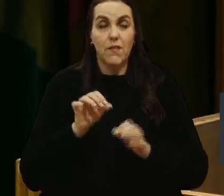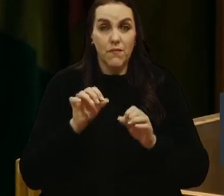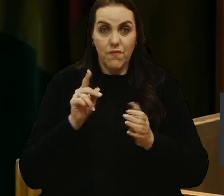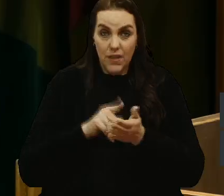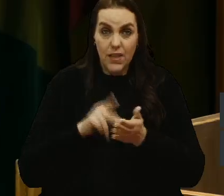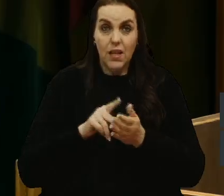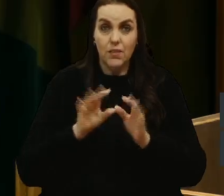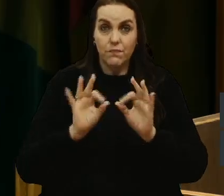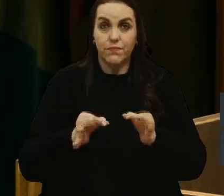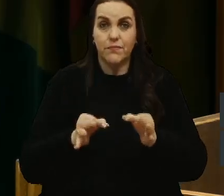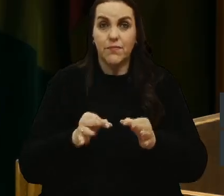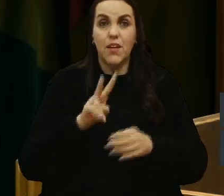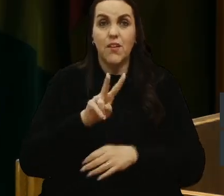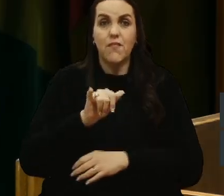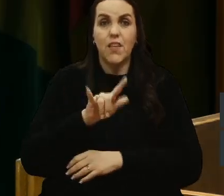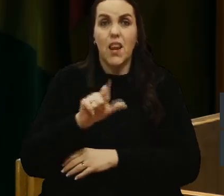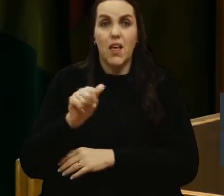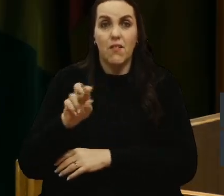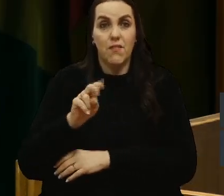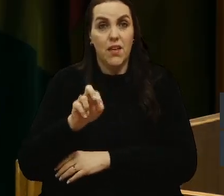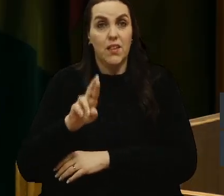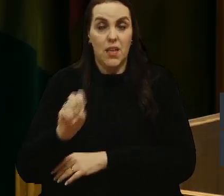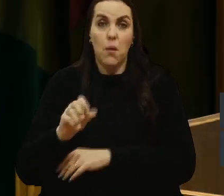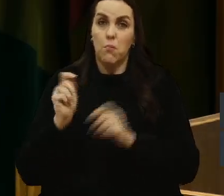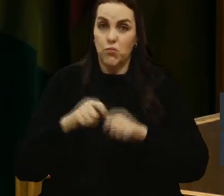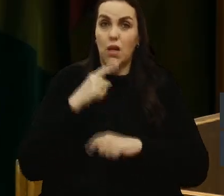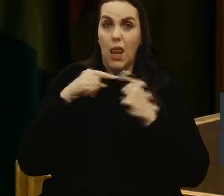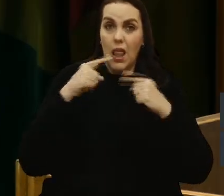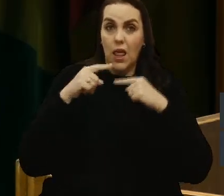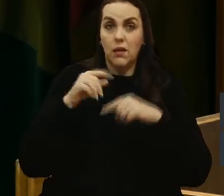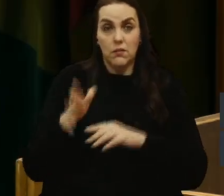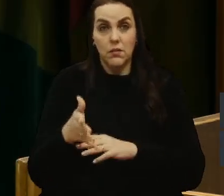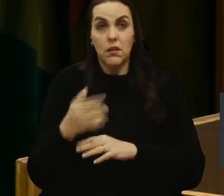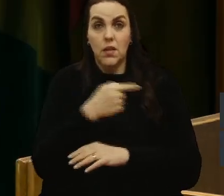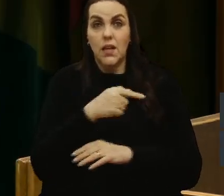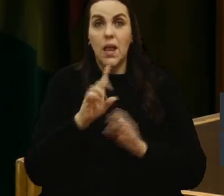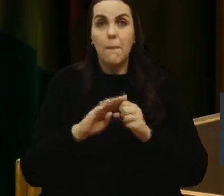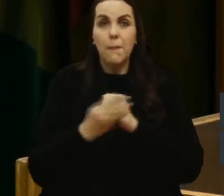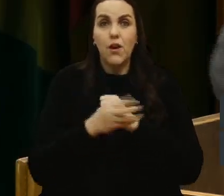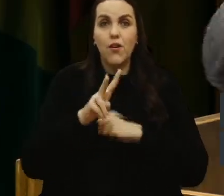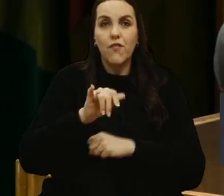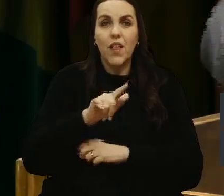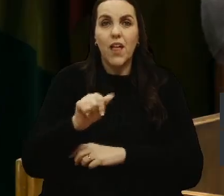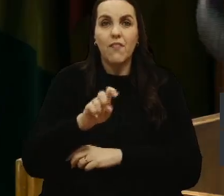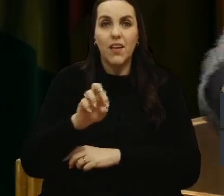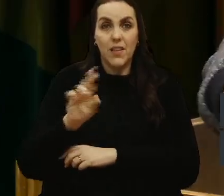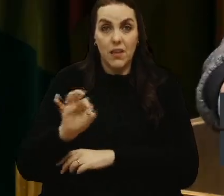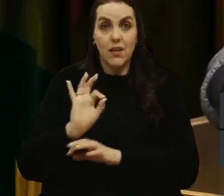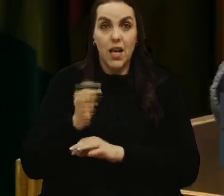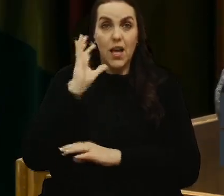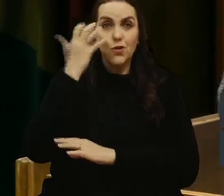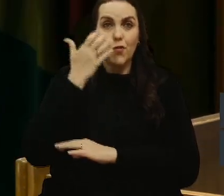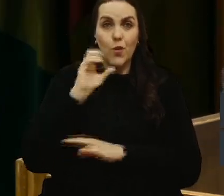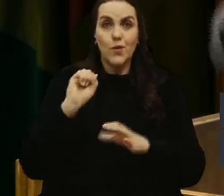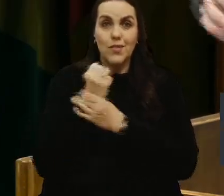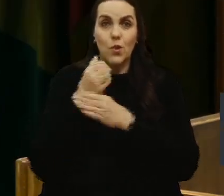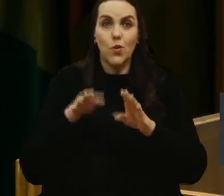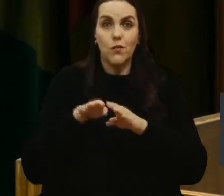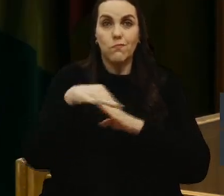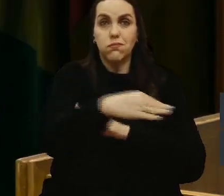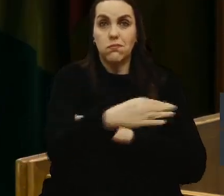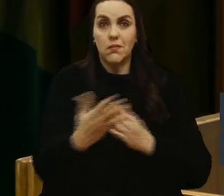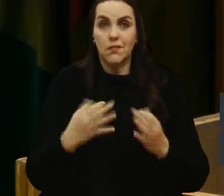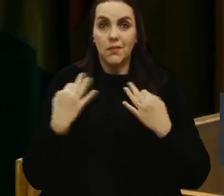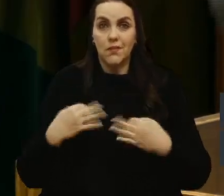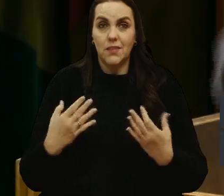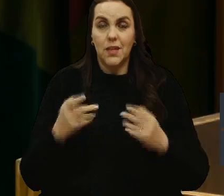pode só reclamar, eu podia ficar só reclamando agora, o problema do Vila Verde não foi resolvido? Não temos um acesso seguro no Vila Verde. As pessoas